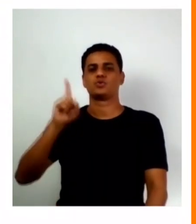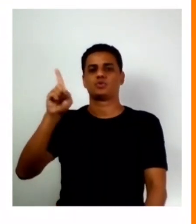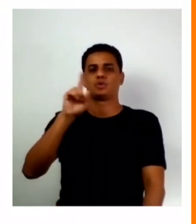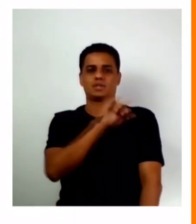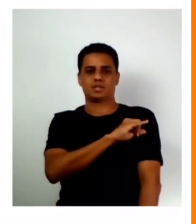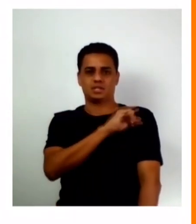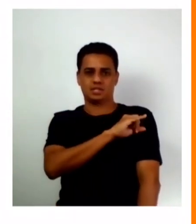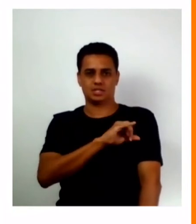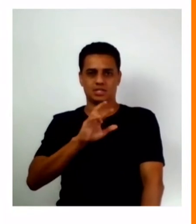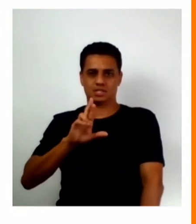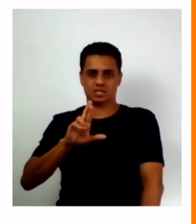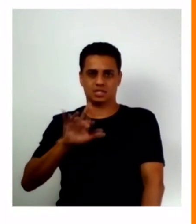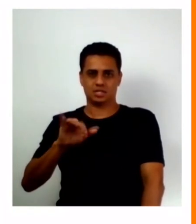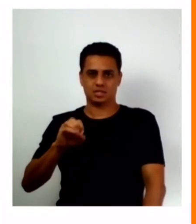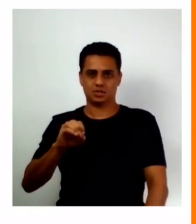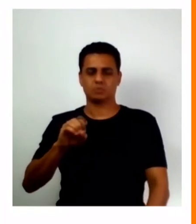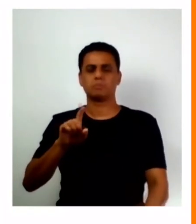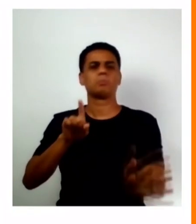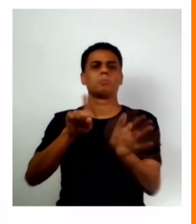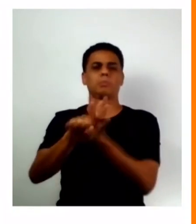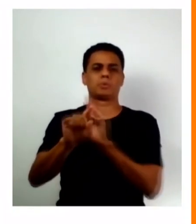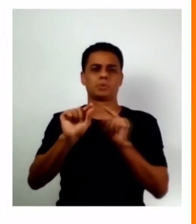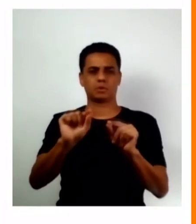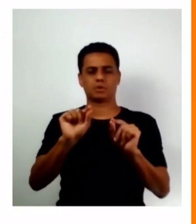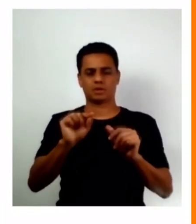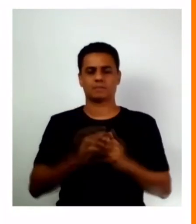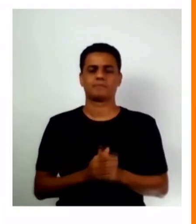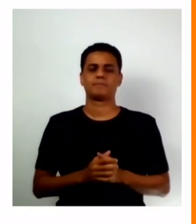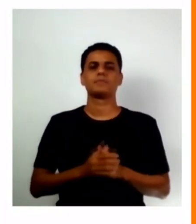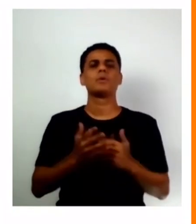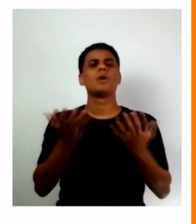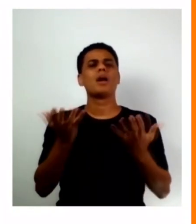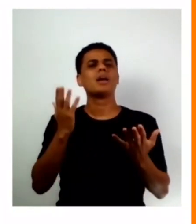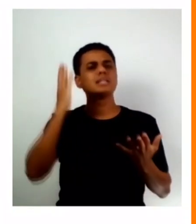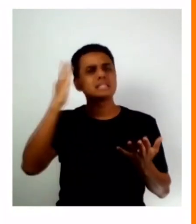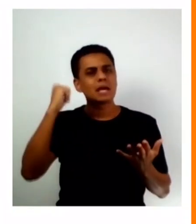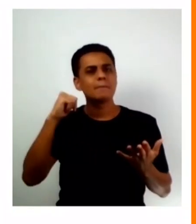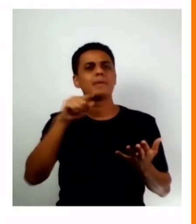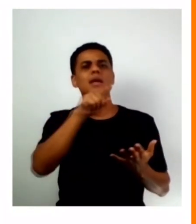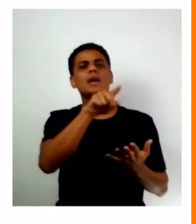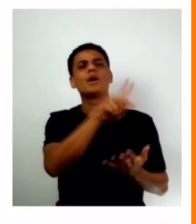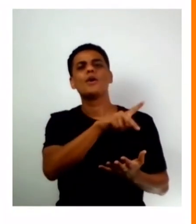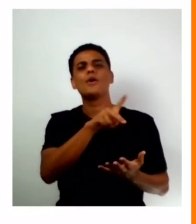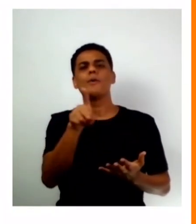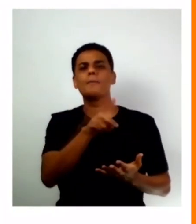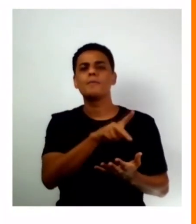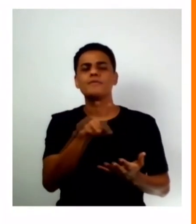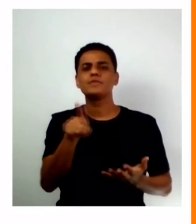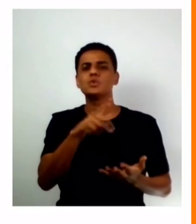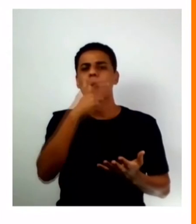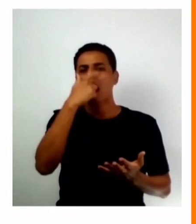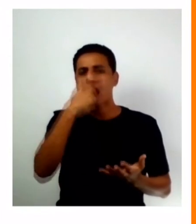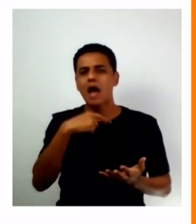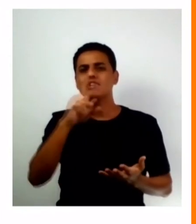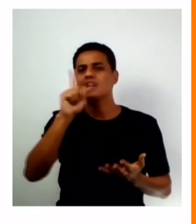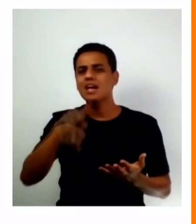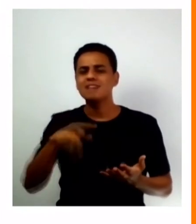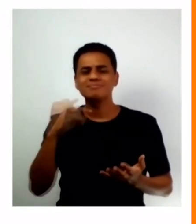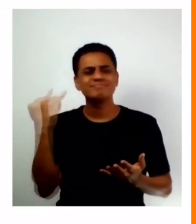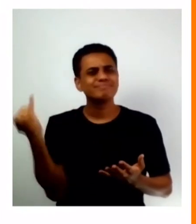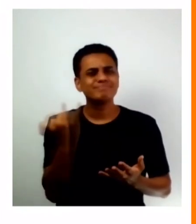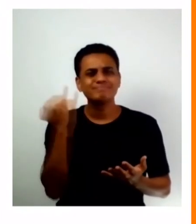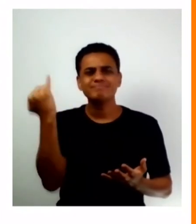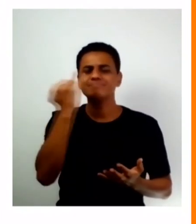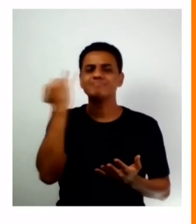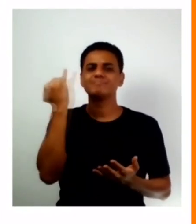nos pergunta o seguinte, gostaria de saber o que o professor considera fundamental para a